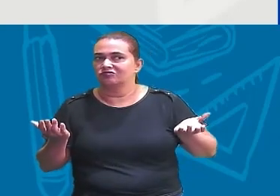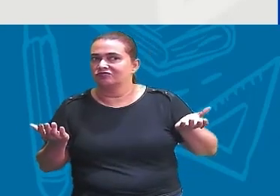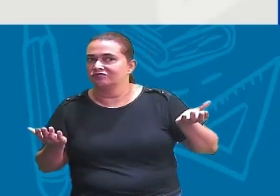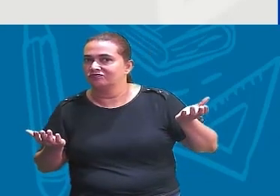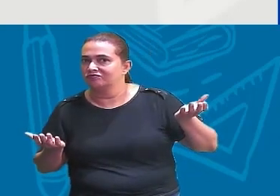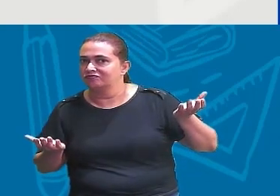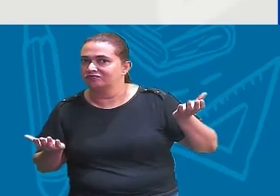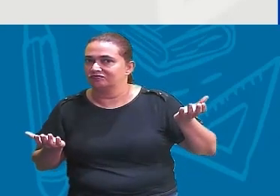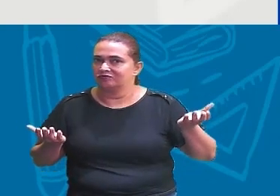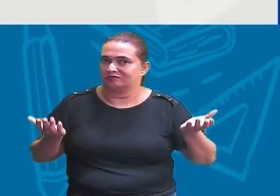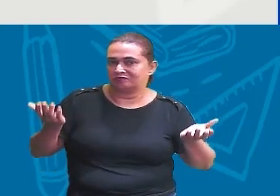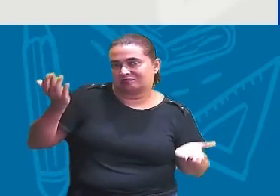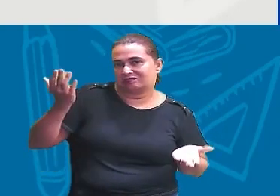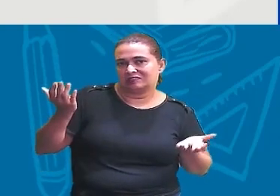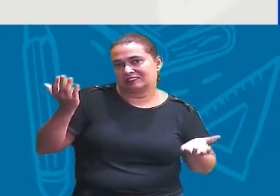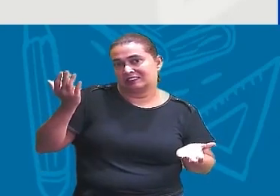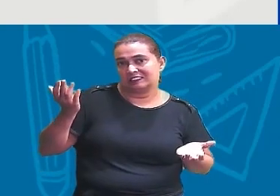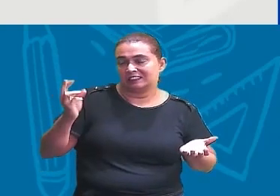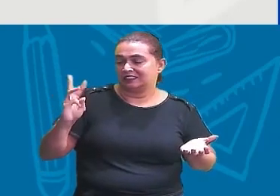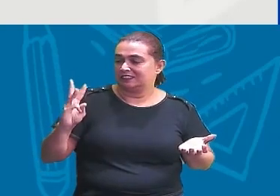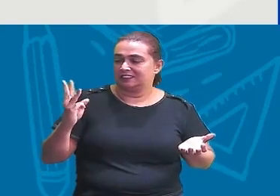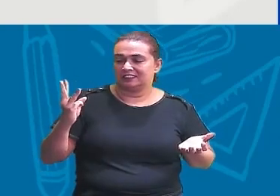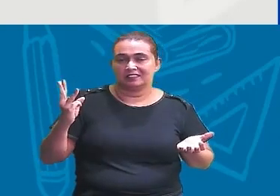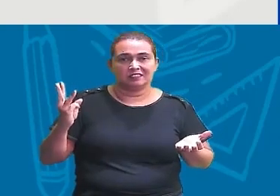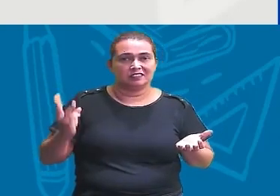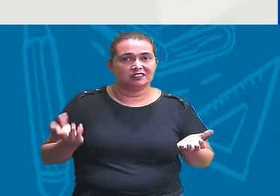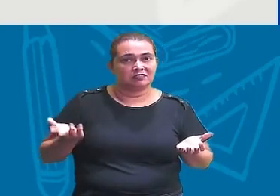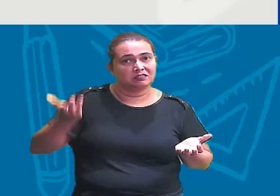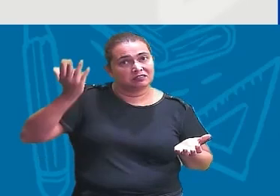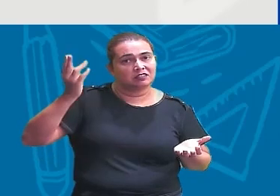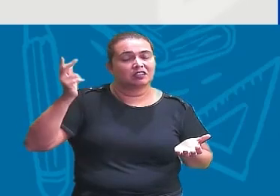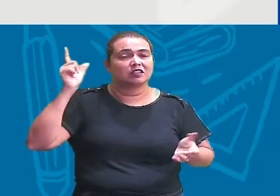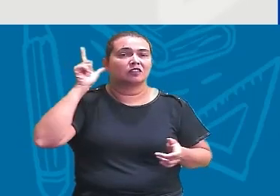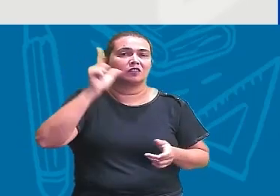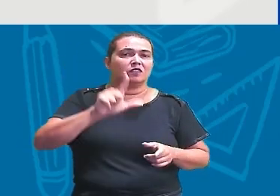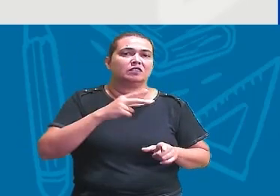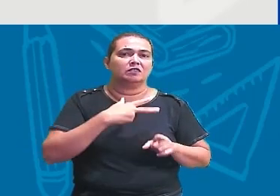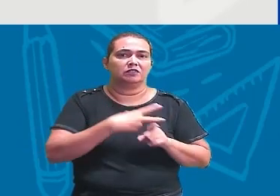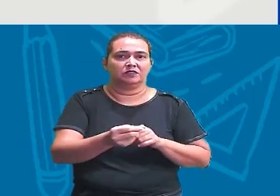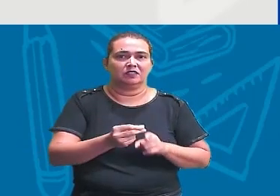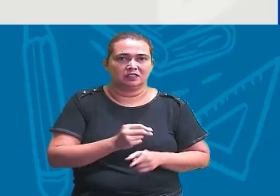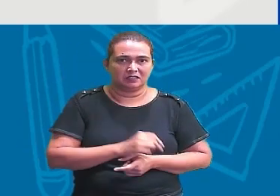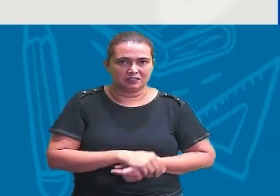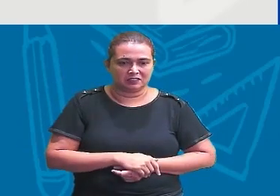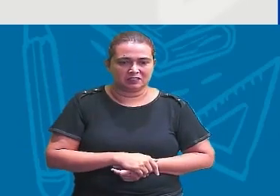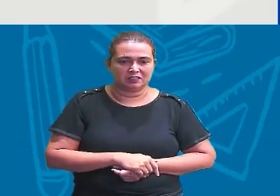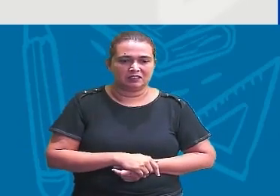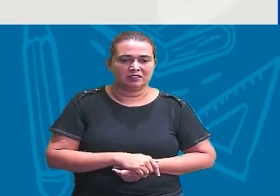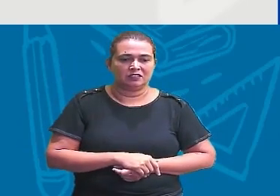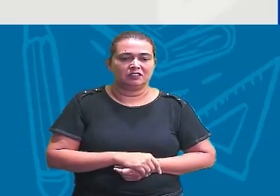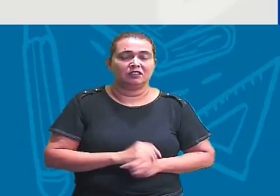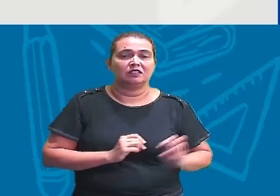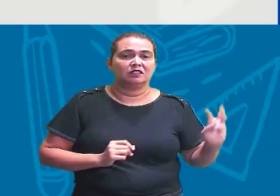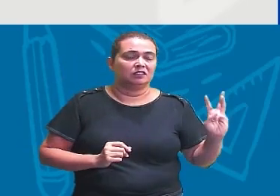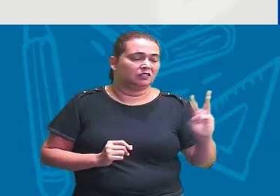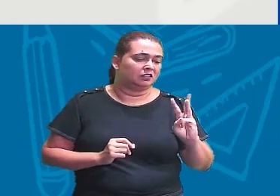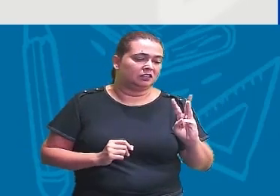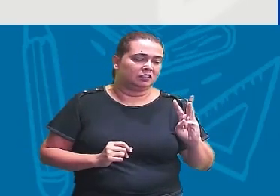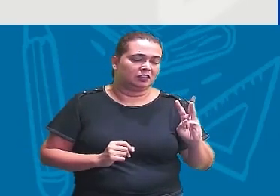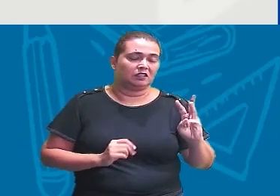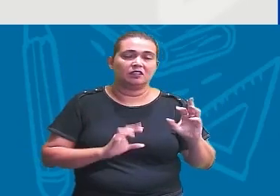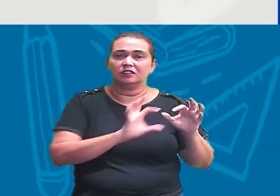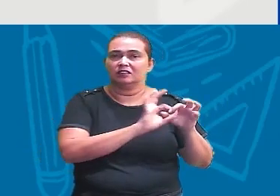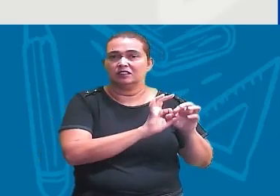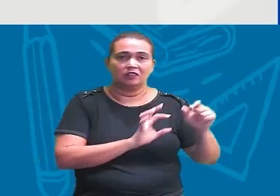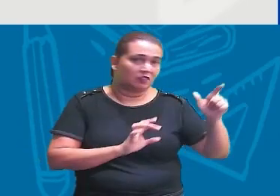lado da Tríplice Entente e por isso eles vão sair vitoriosos desse conflito, né? A Tríplice Aliança, simbolizada